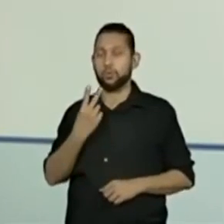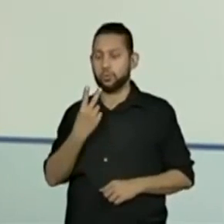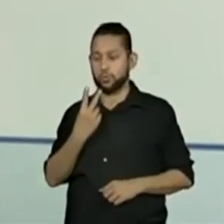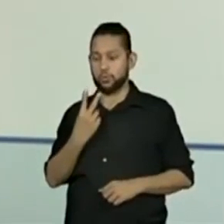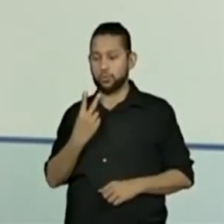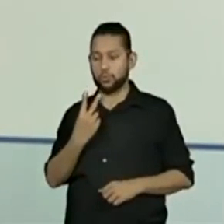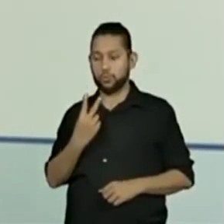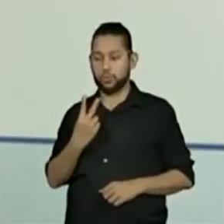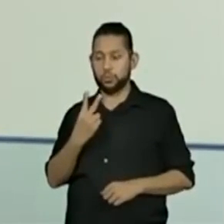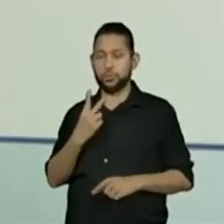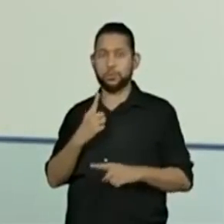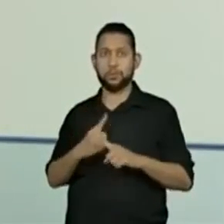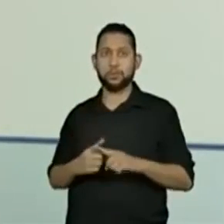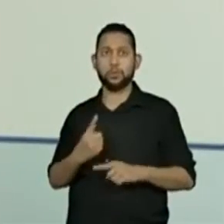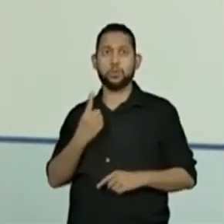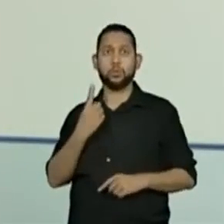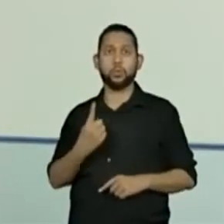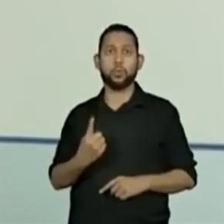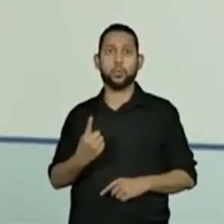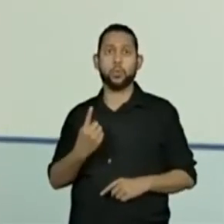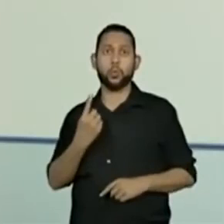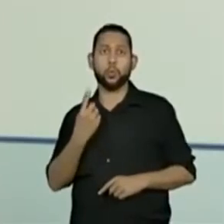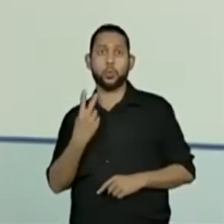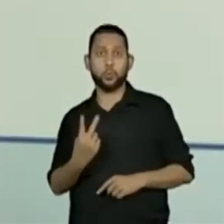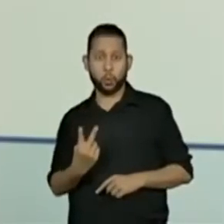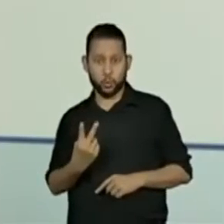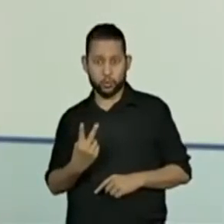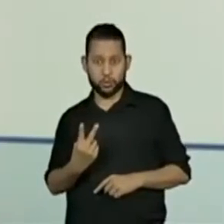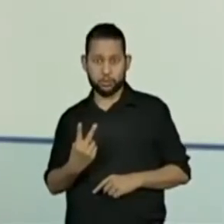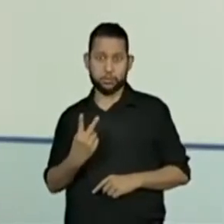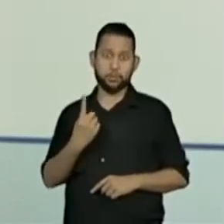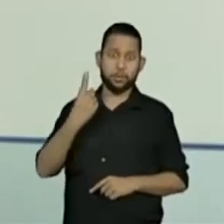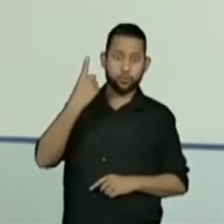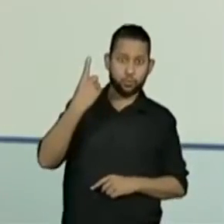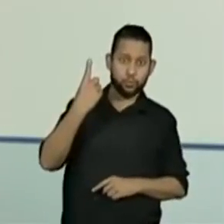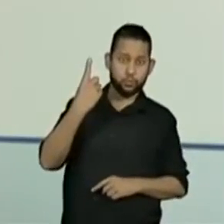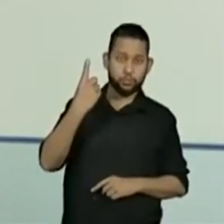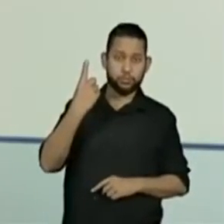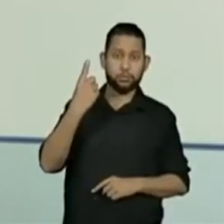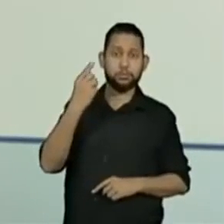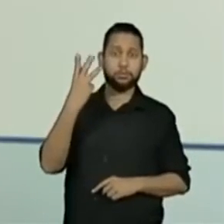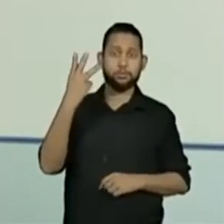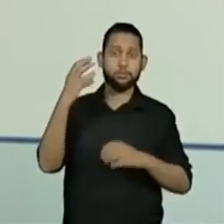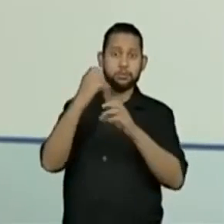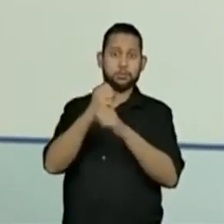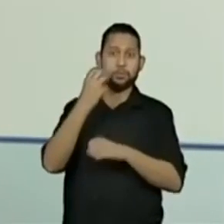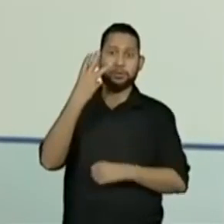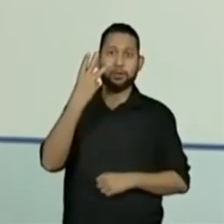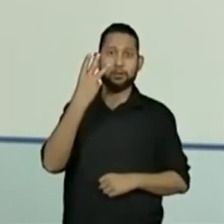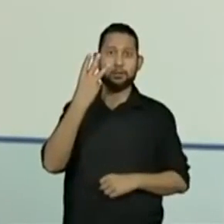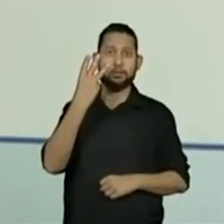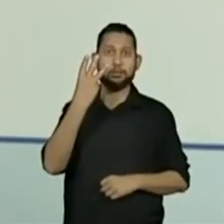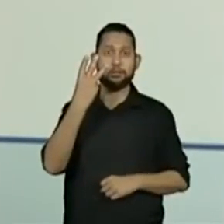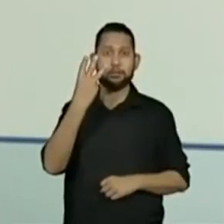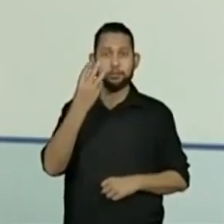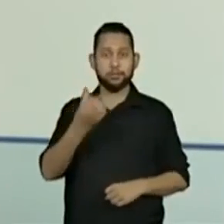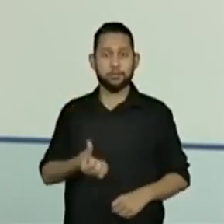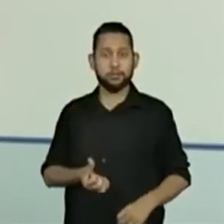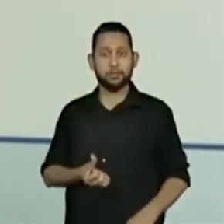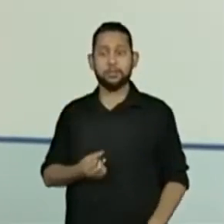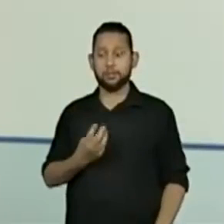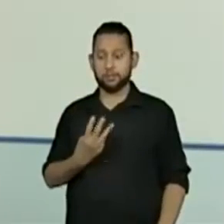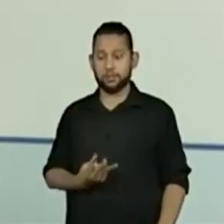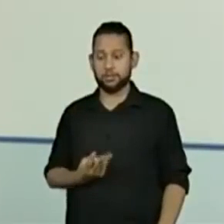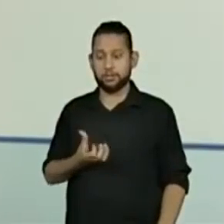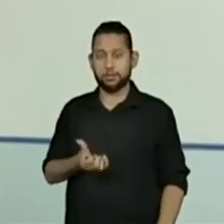deu 16 mas eu vou jogar essa dezena aqui junto com a outra duas vezes 12